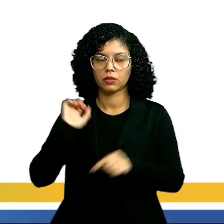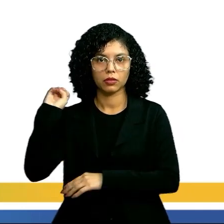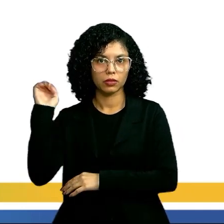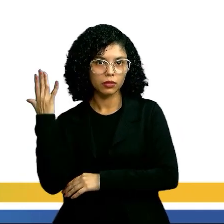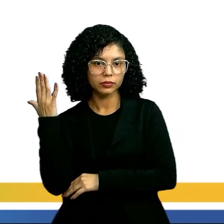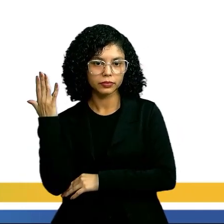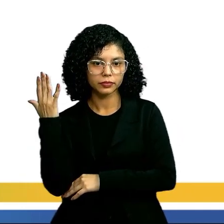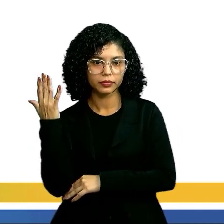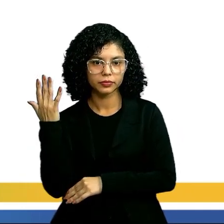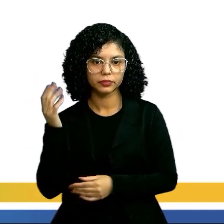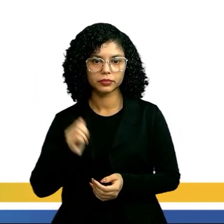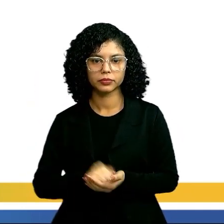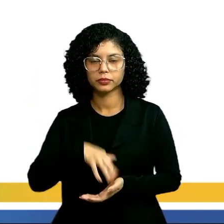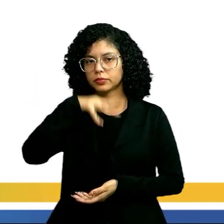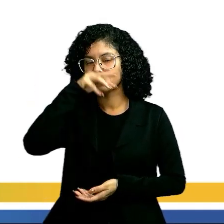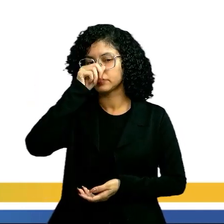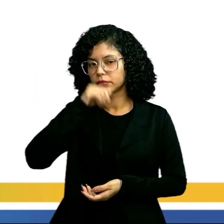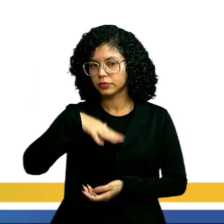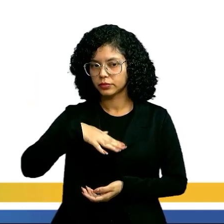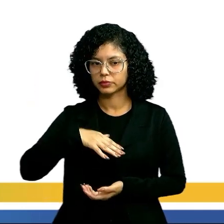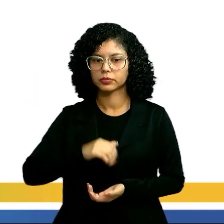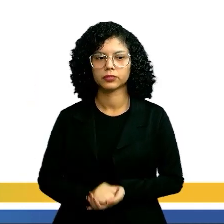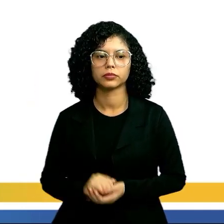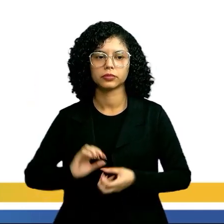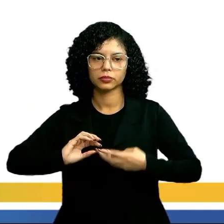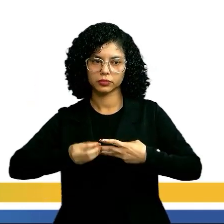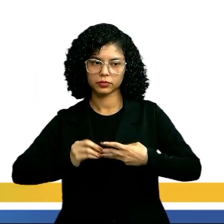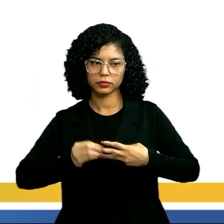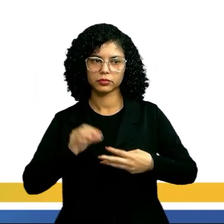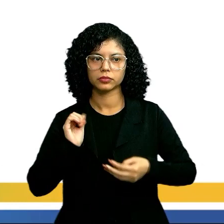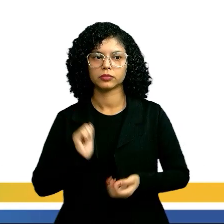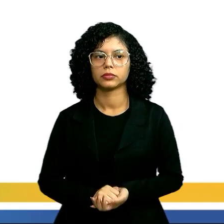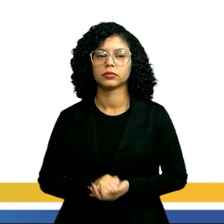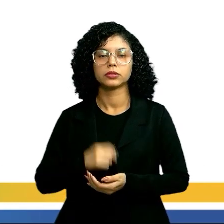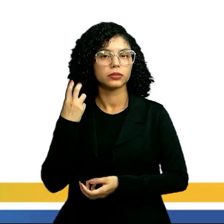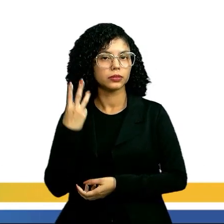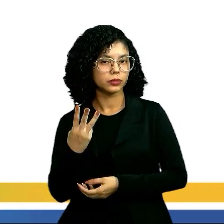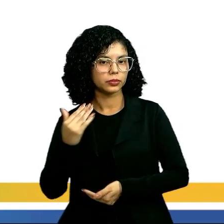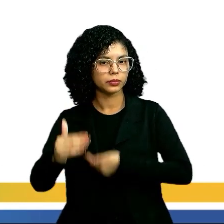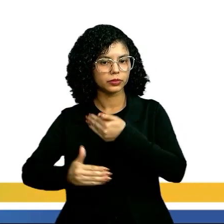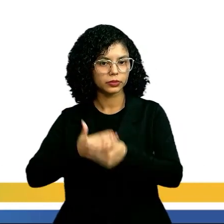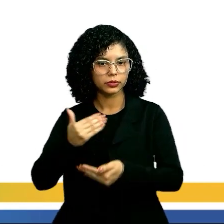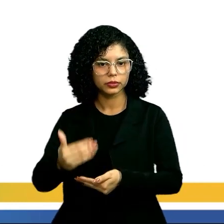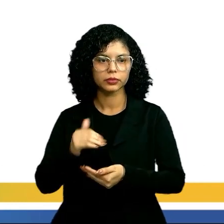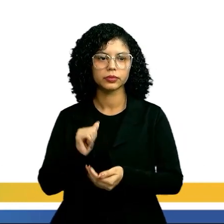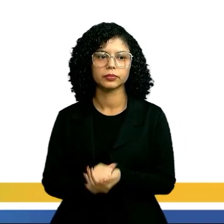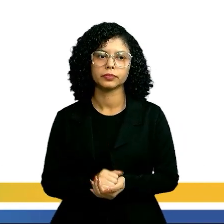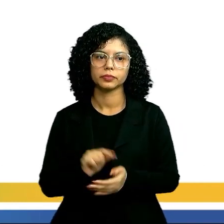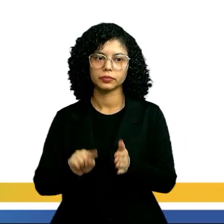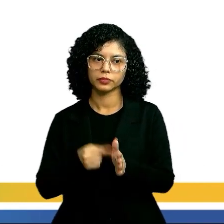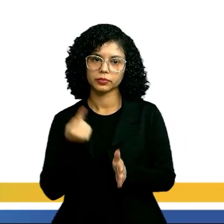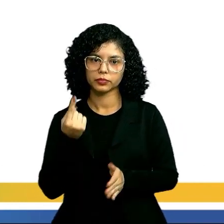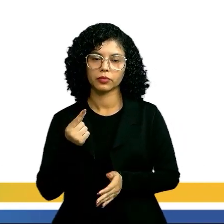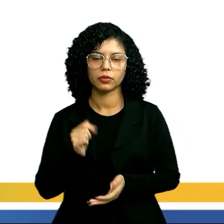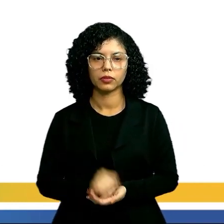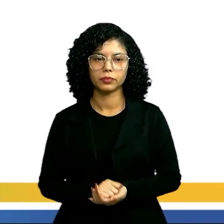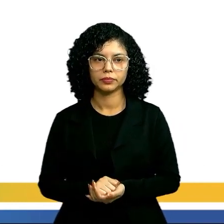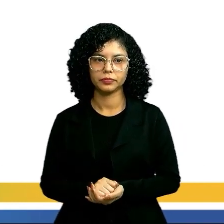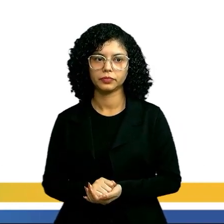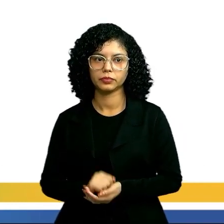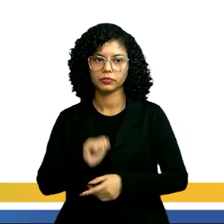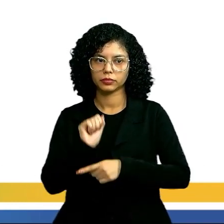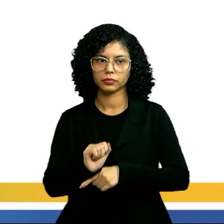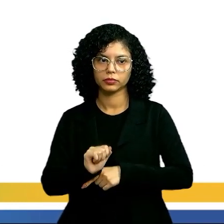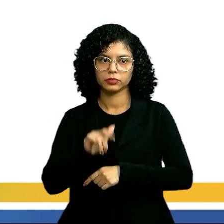ocorre através da nossa respiração celular. E ocorre em três processos. O primeiro processo se chama